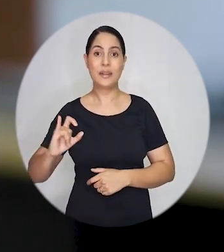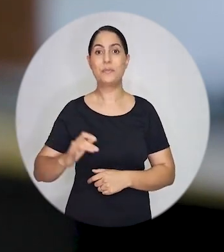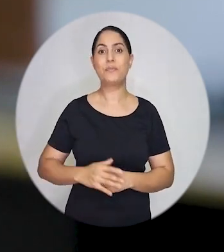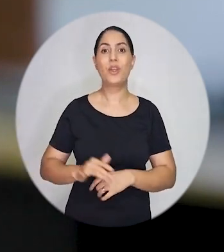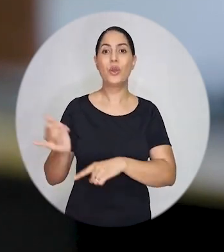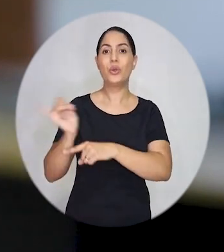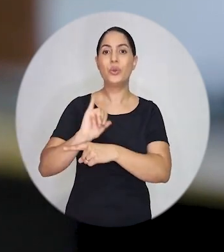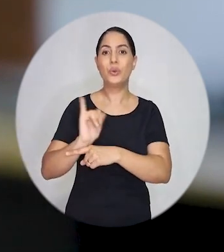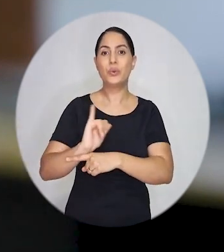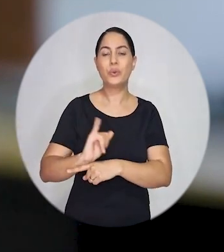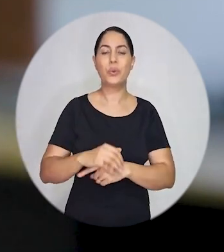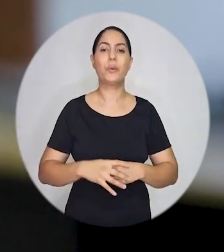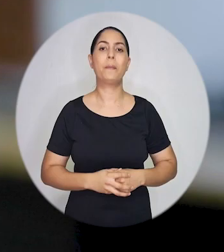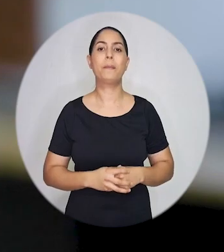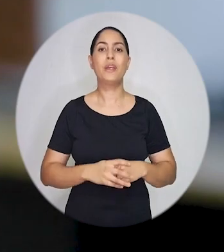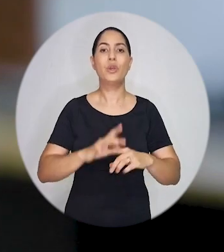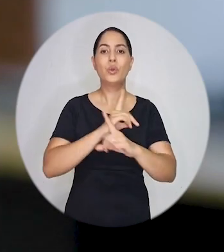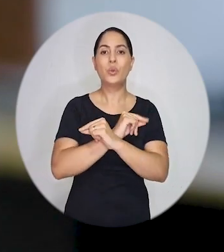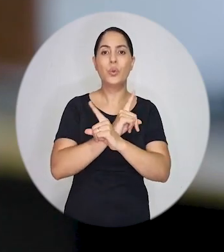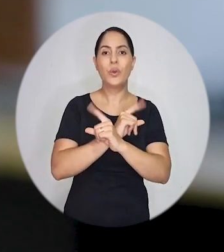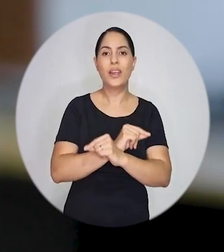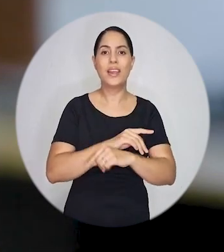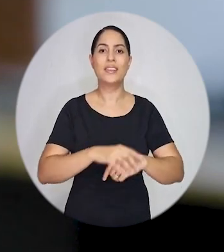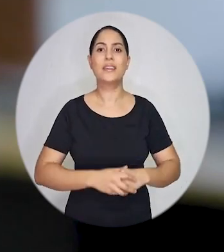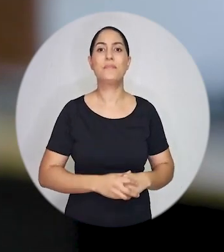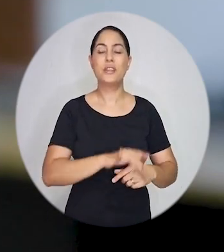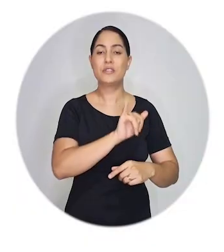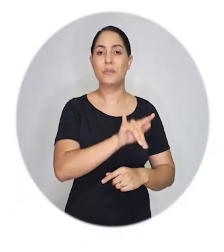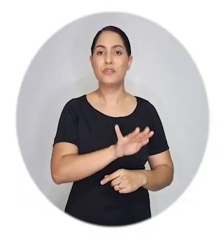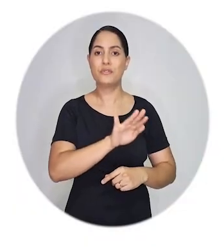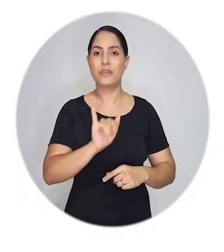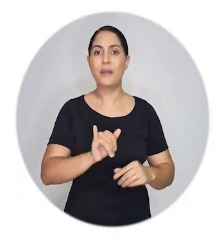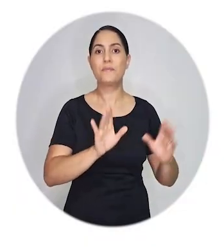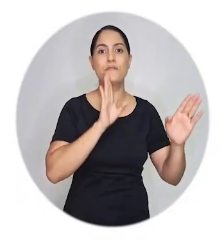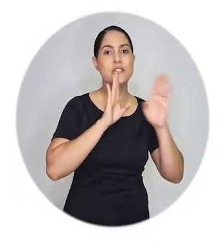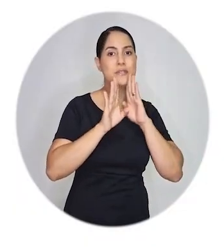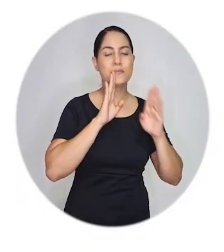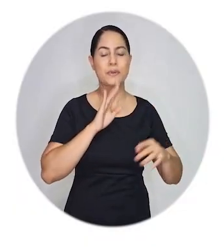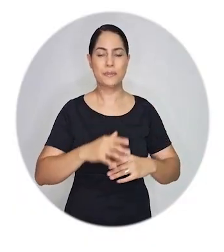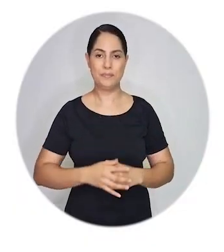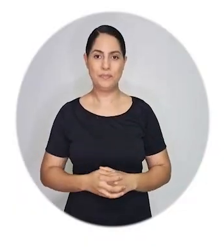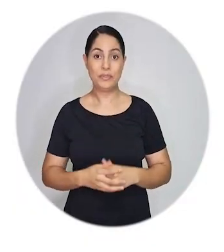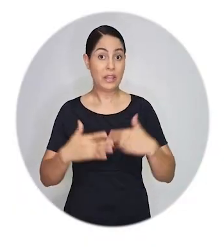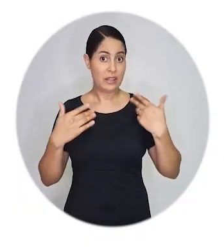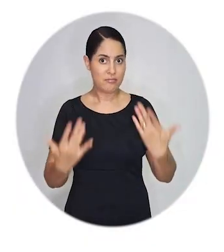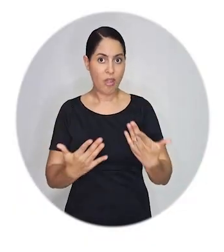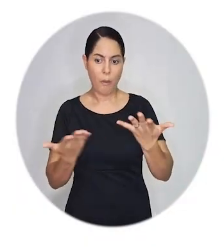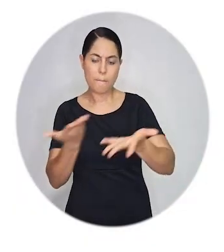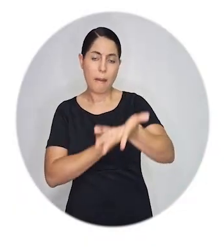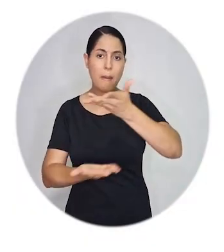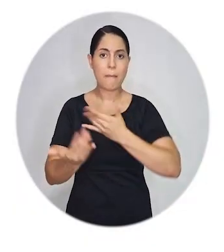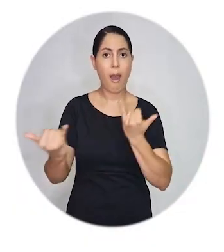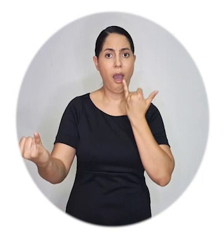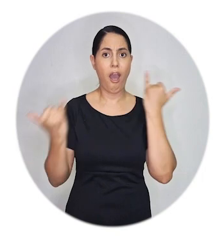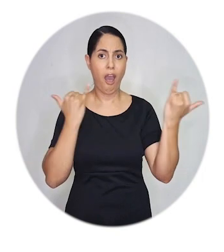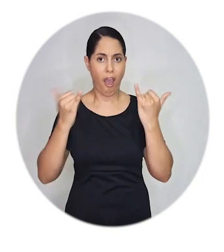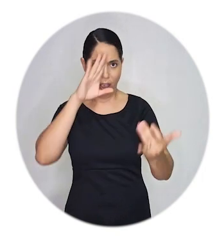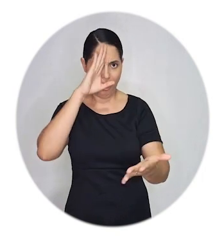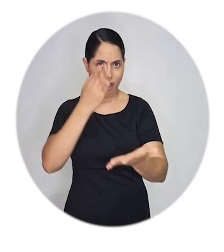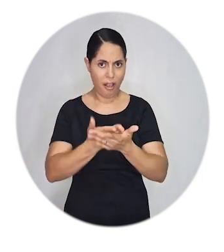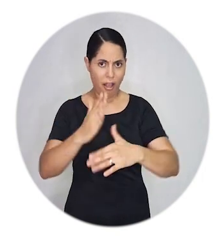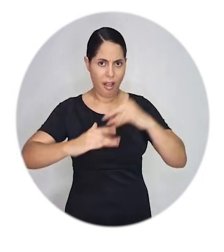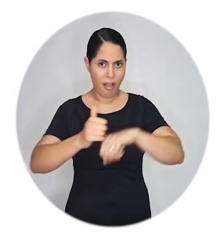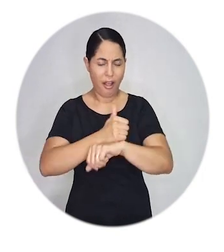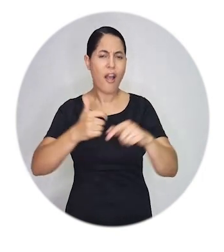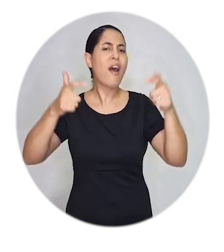no Instagram, YouTube, Twitter, Spotify e Facebook. Interação, credibilidade, profissionalismo e